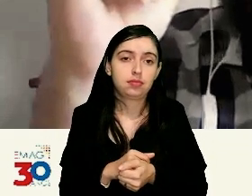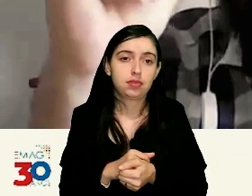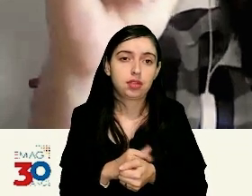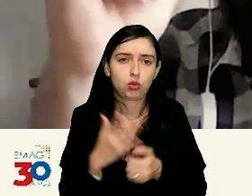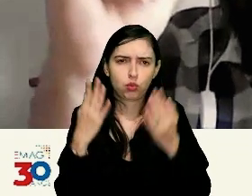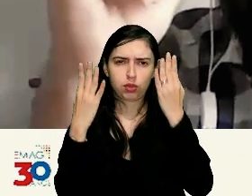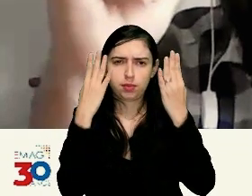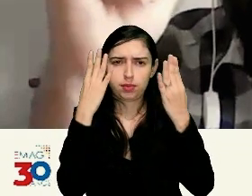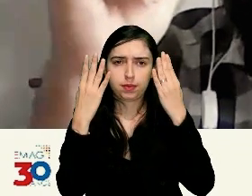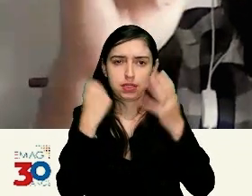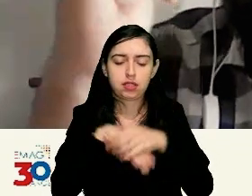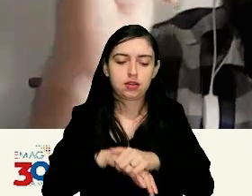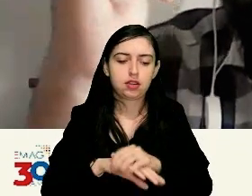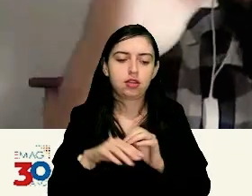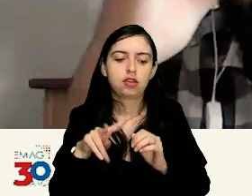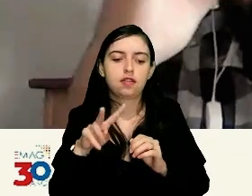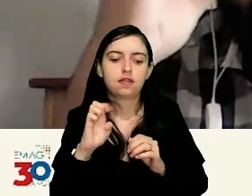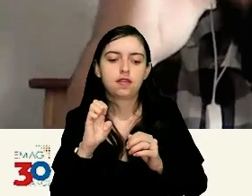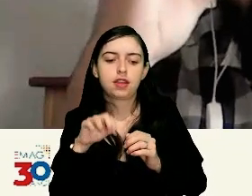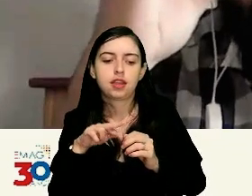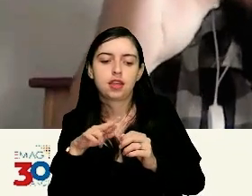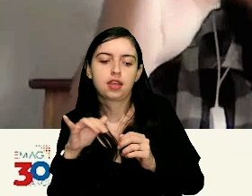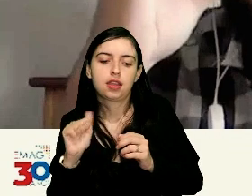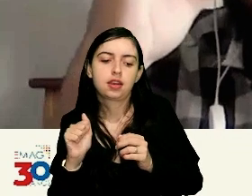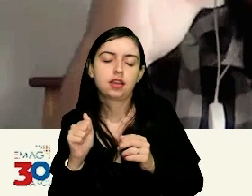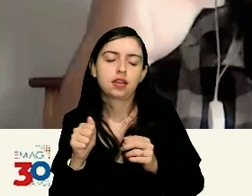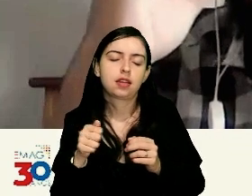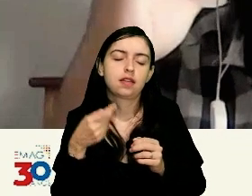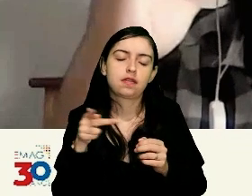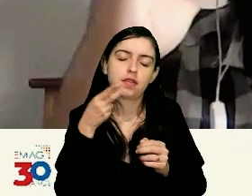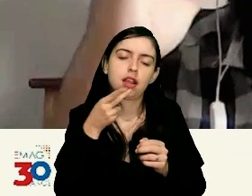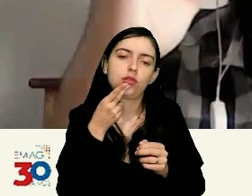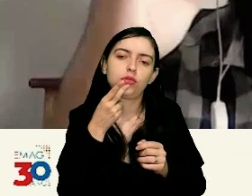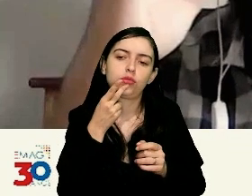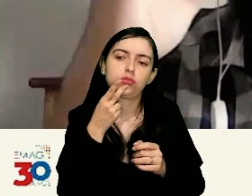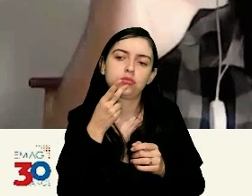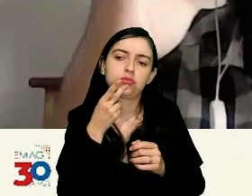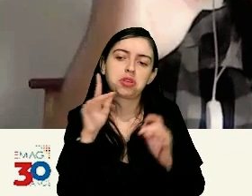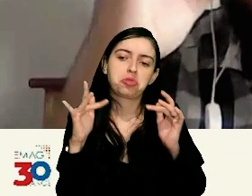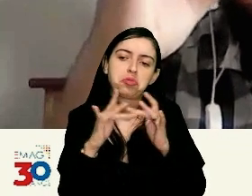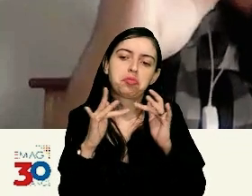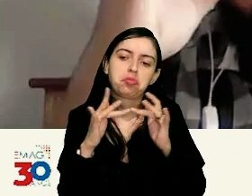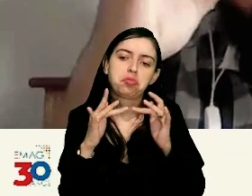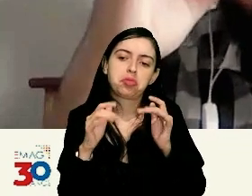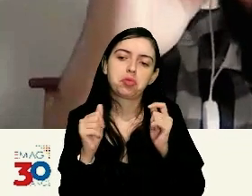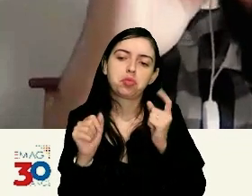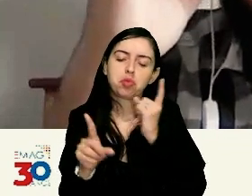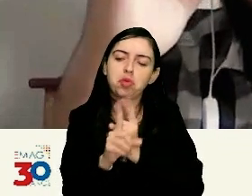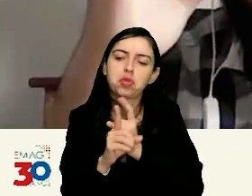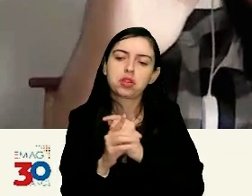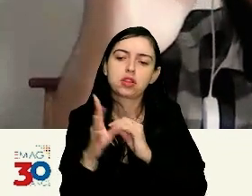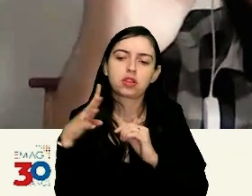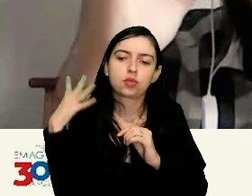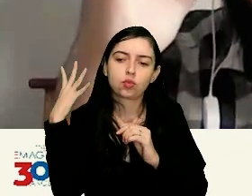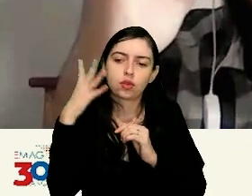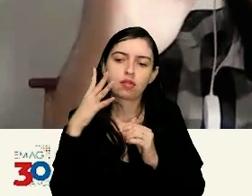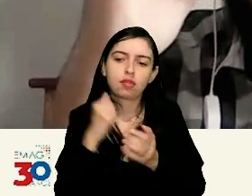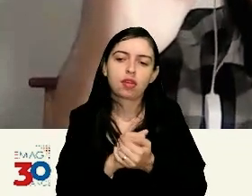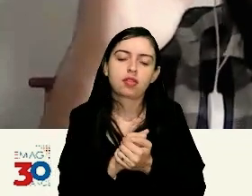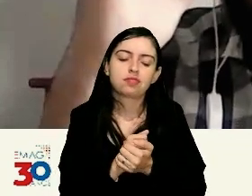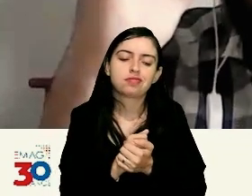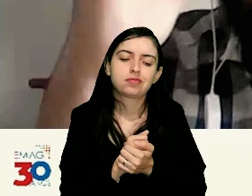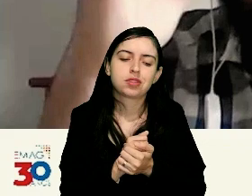Vera O'Connelly, e ela um dia falou para mim, eu encontrei ela num evento, e ela falou assim: Leandro, criar uma criança é muito difícil para ficar nos ombros de uma ou duas pessoas